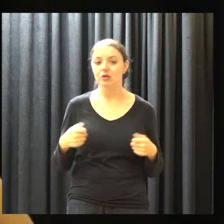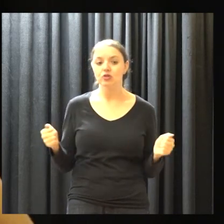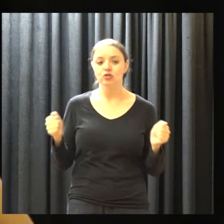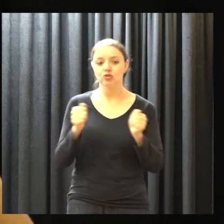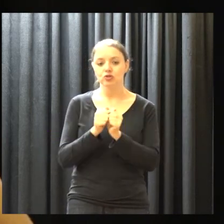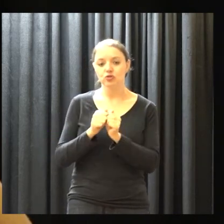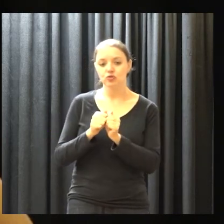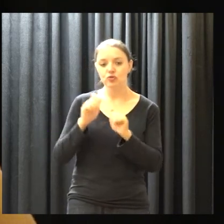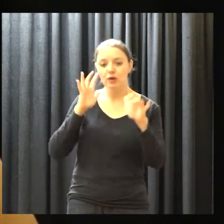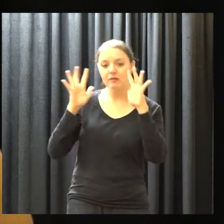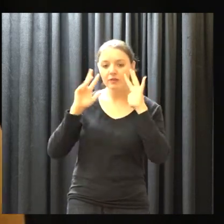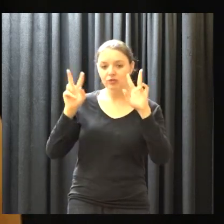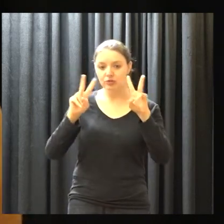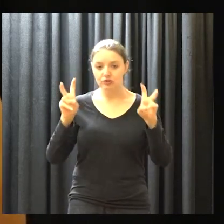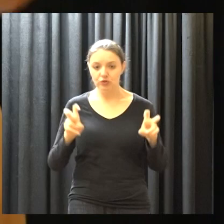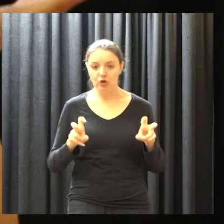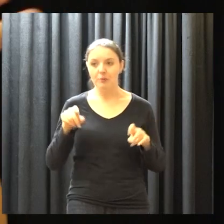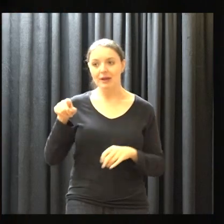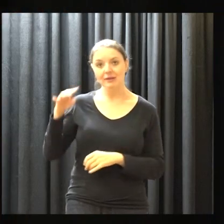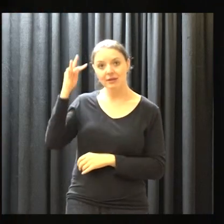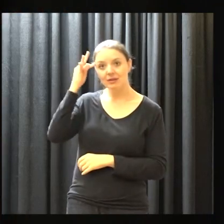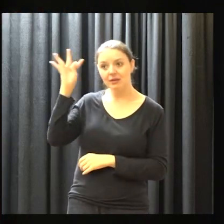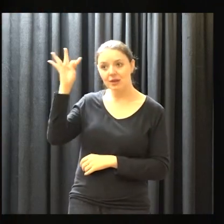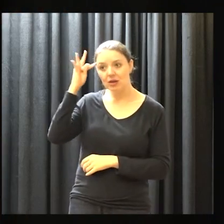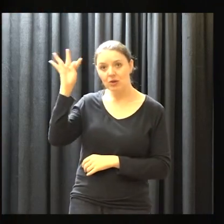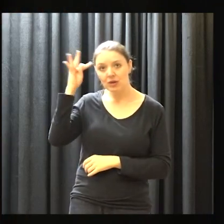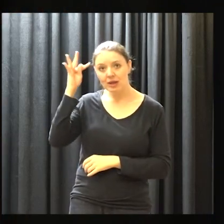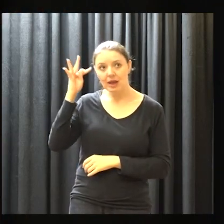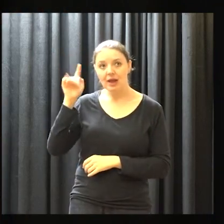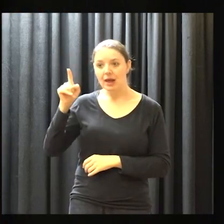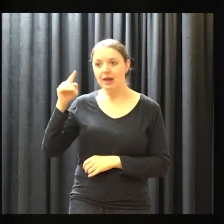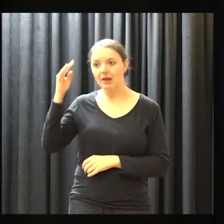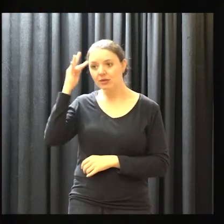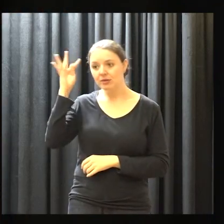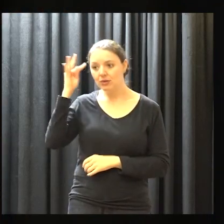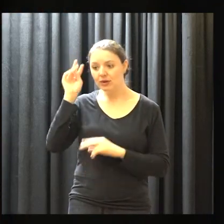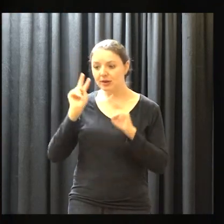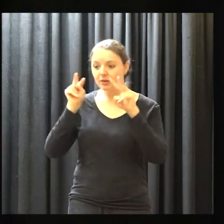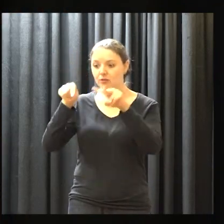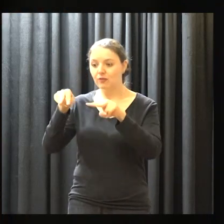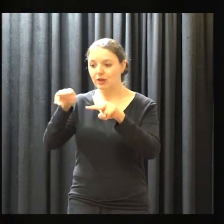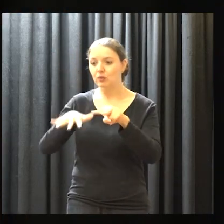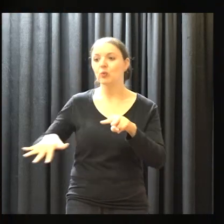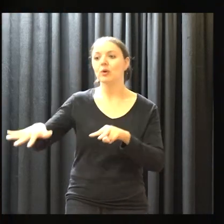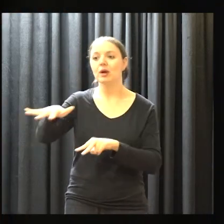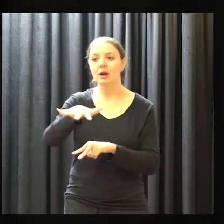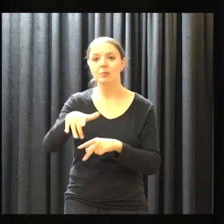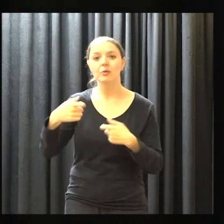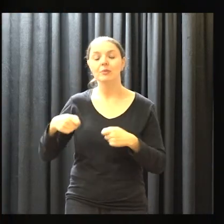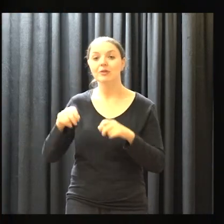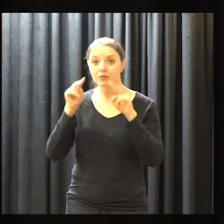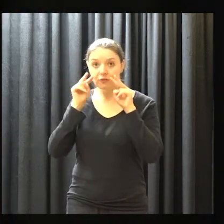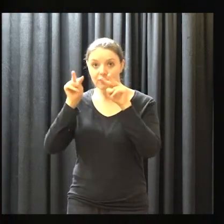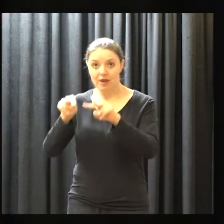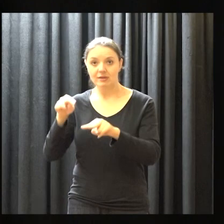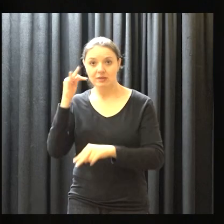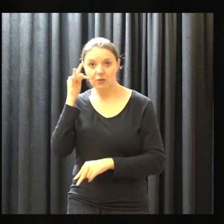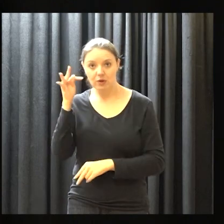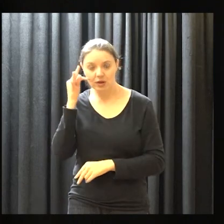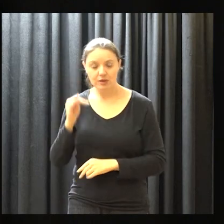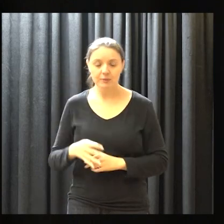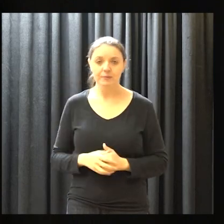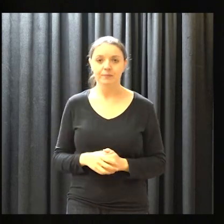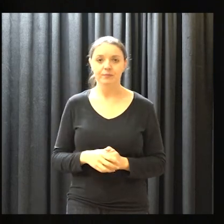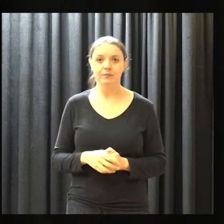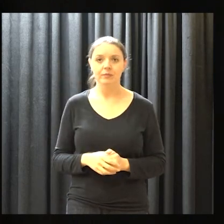que a teoria Alexandre está sempre se alocando com a teoria queer. Tá? Então, porque a gente